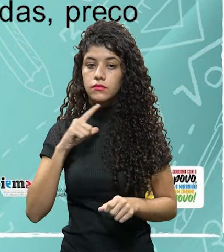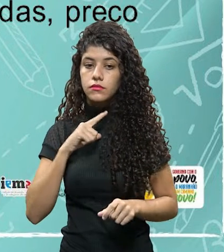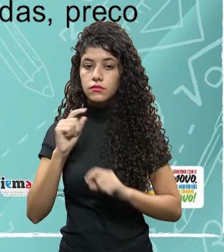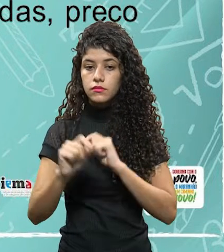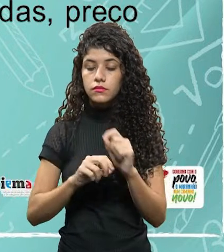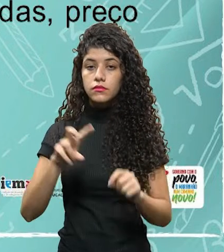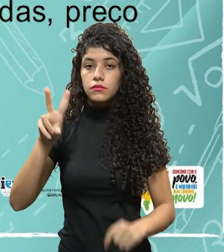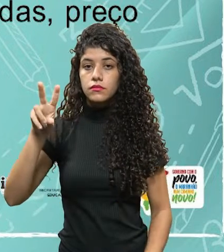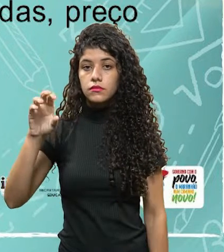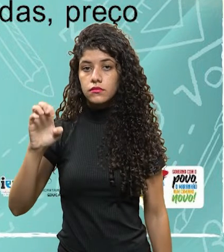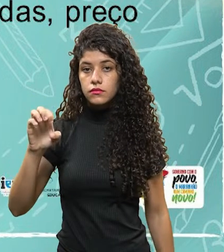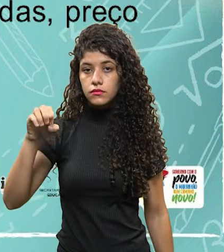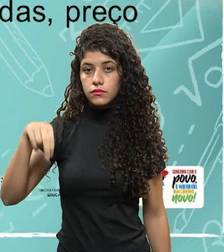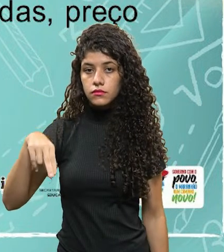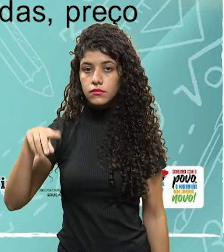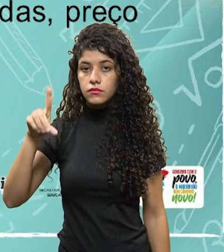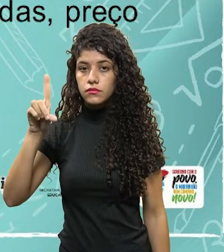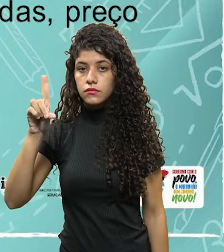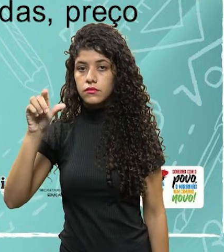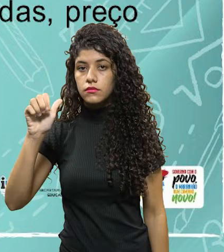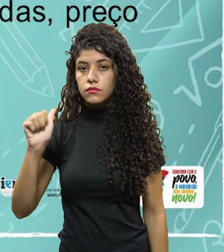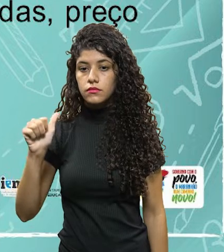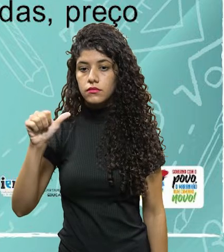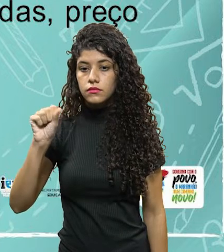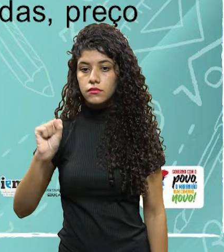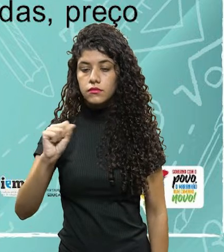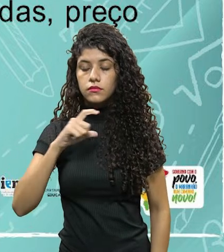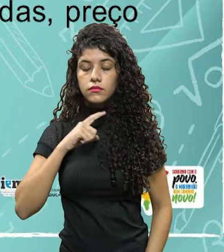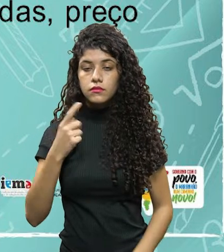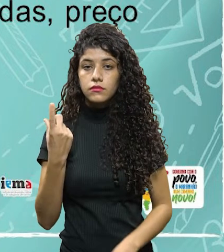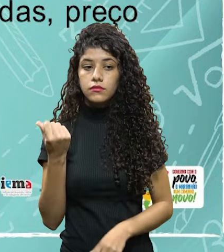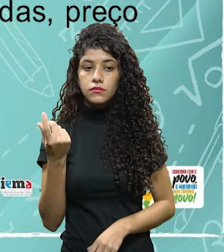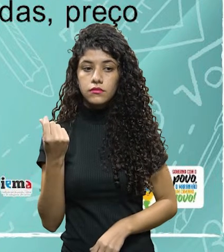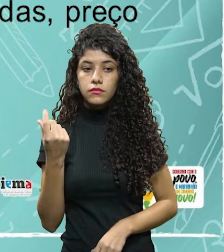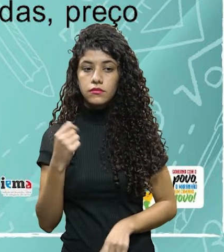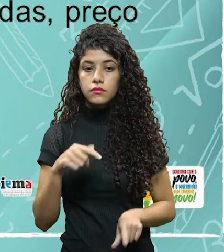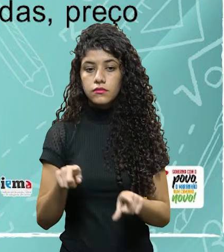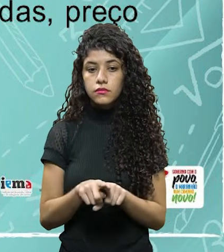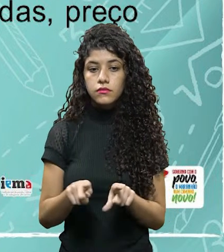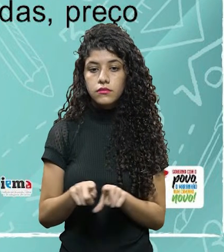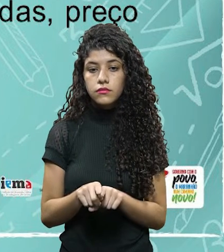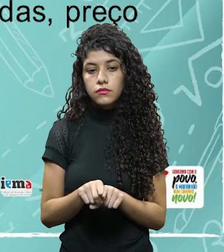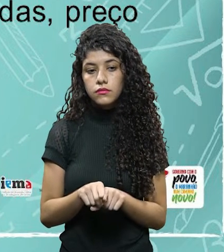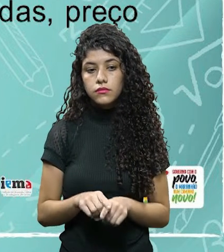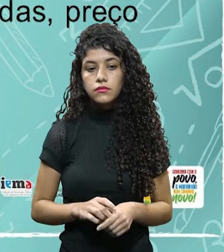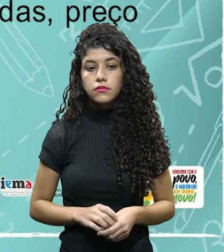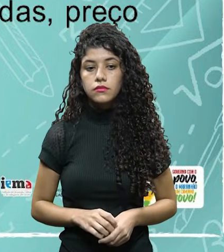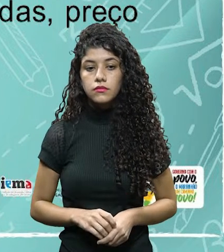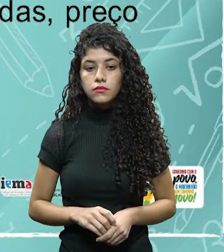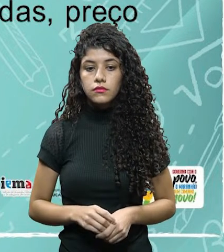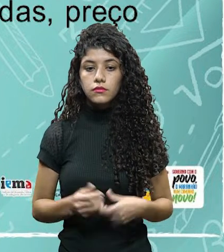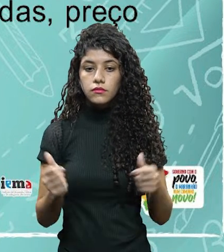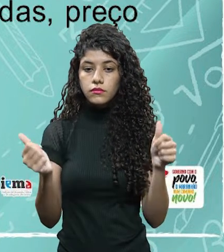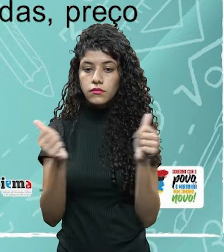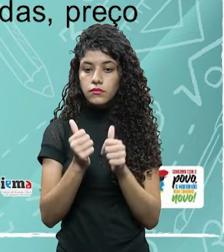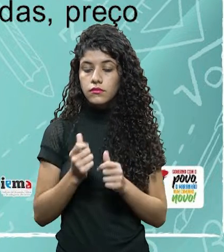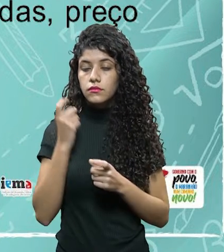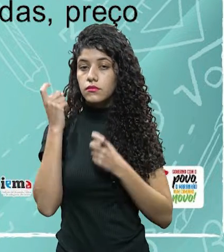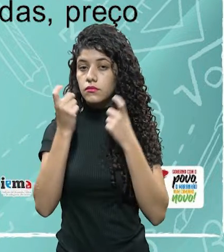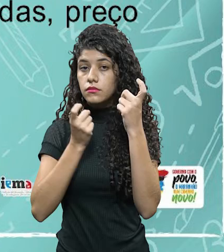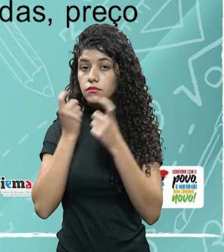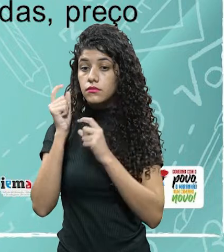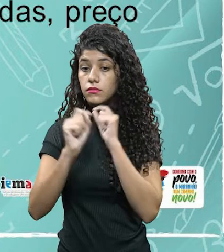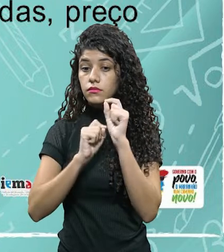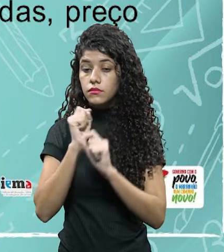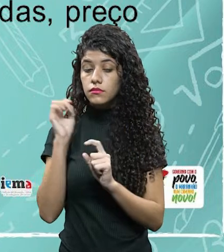aqui em destaque vendas, custos, preços de venda e composição de vendas e dos rendimentos. Essa análise ela